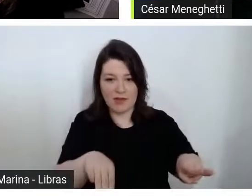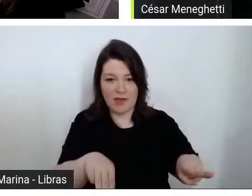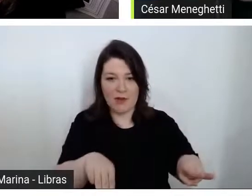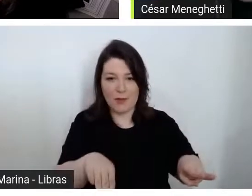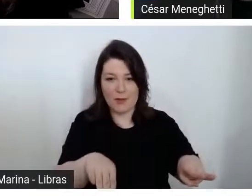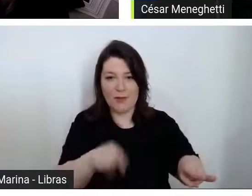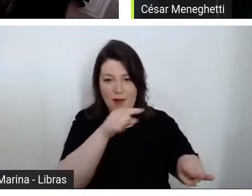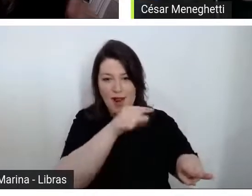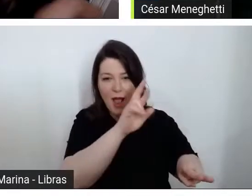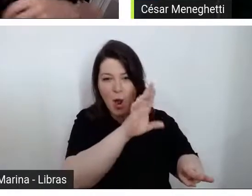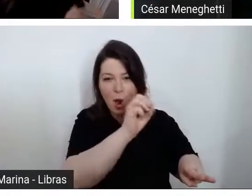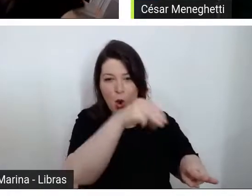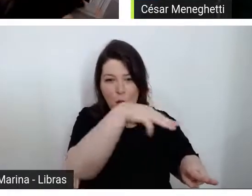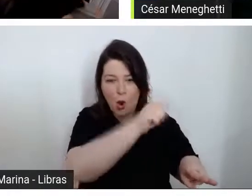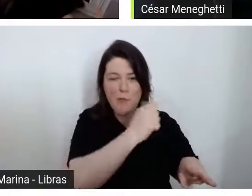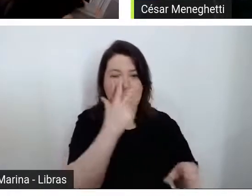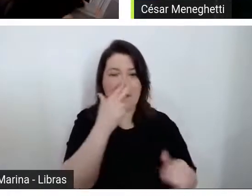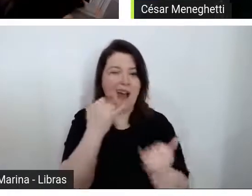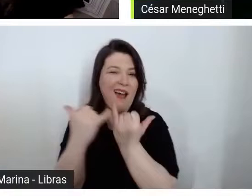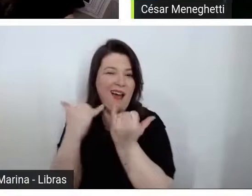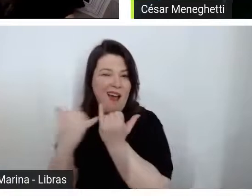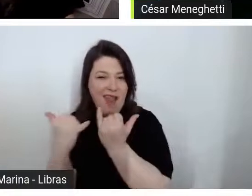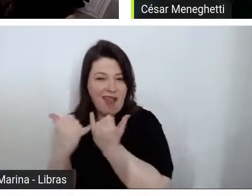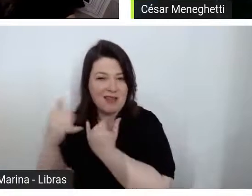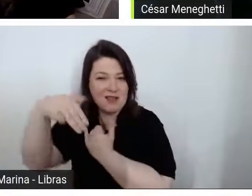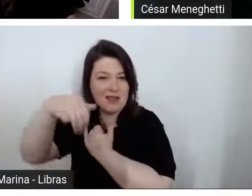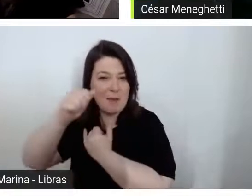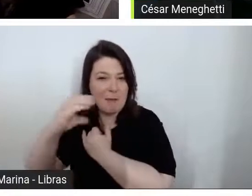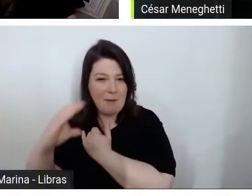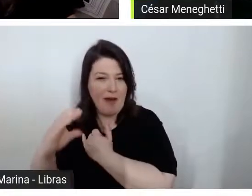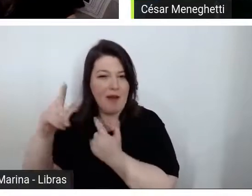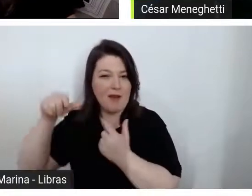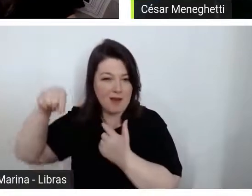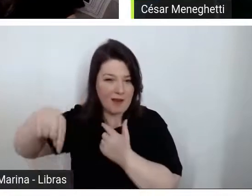gente, é ligado à universidade, é ligado